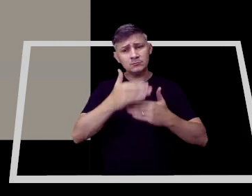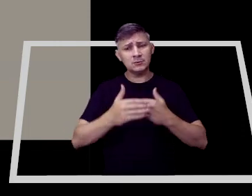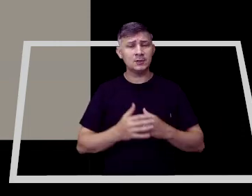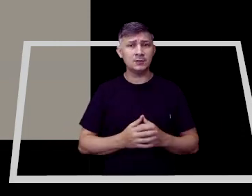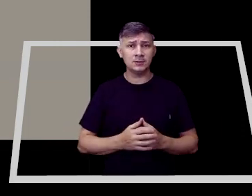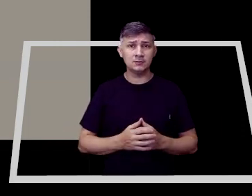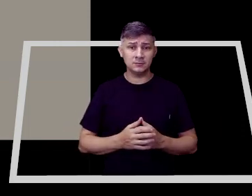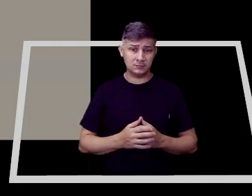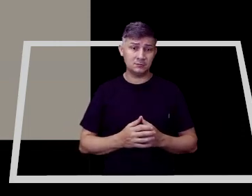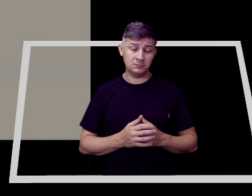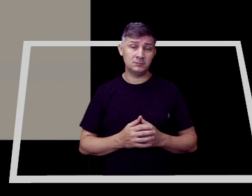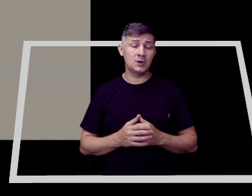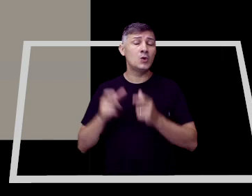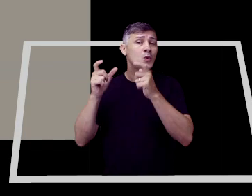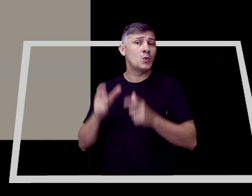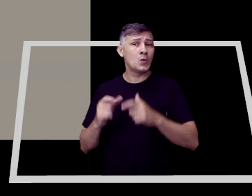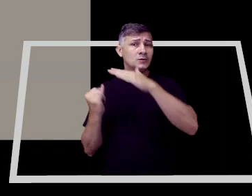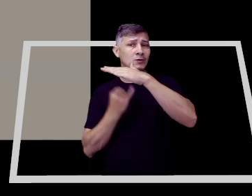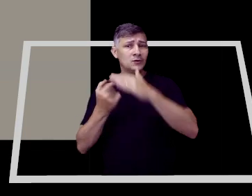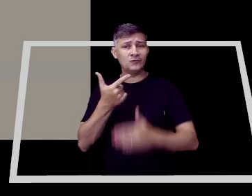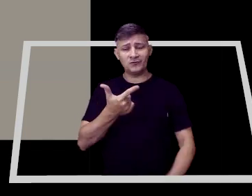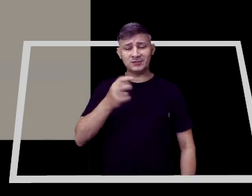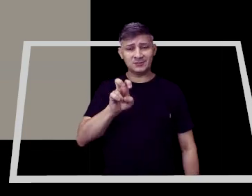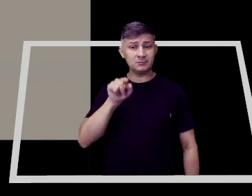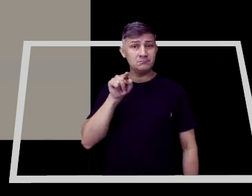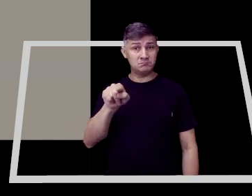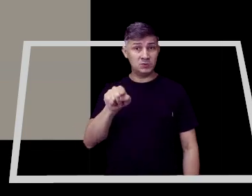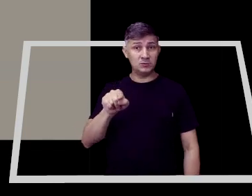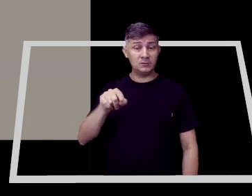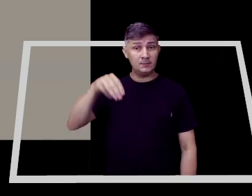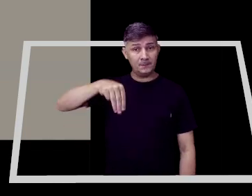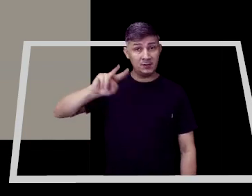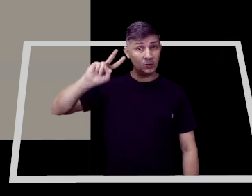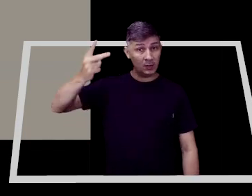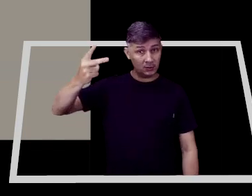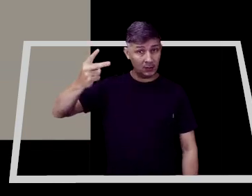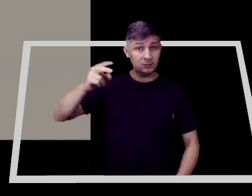edifício institucional de 25 mil metros quadrados, passamos por